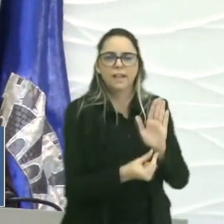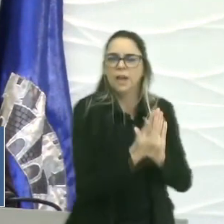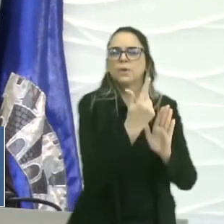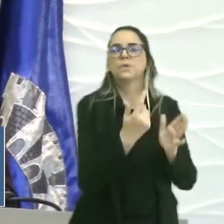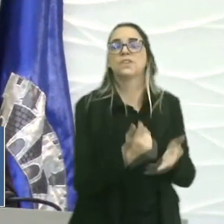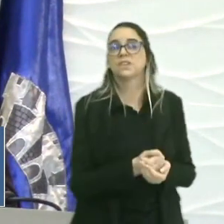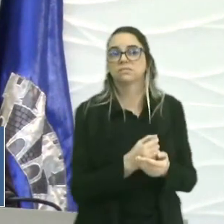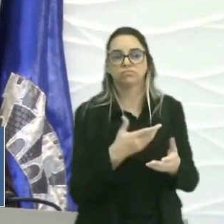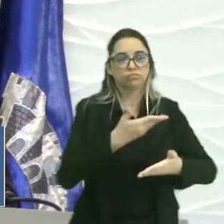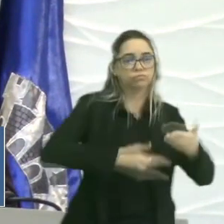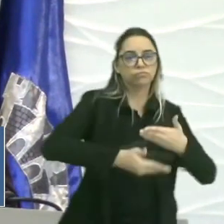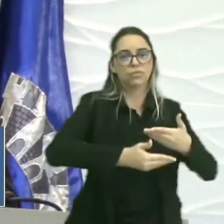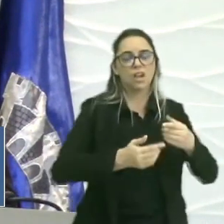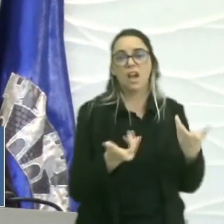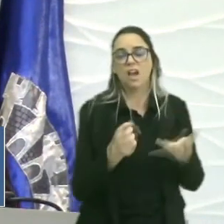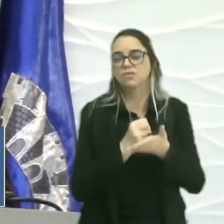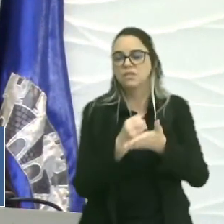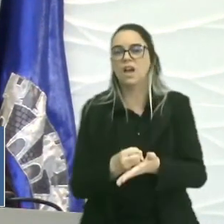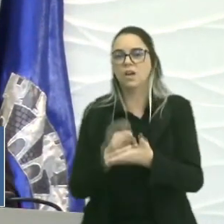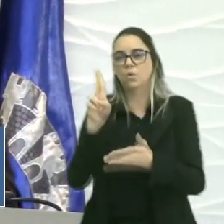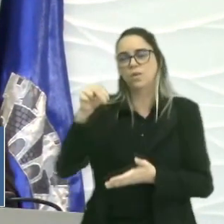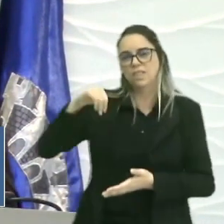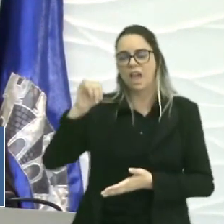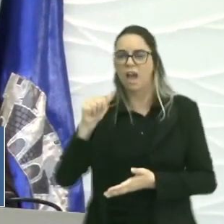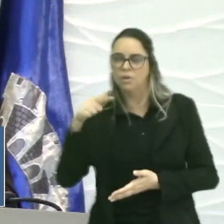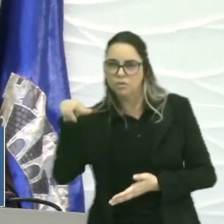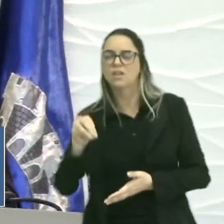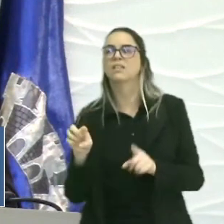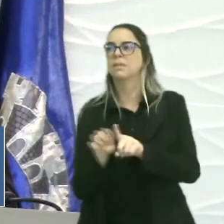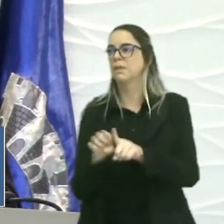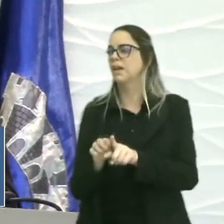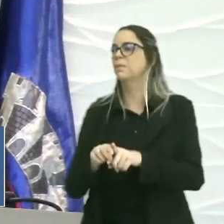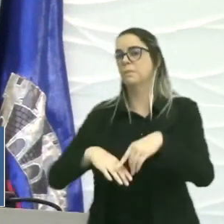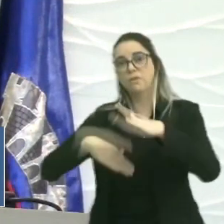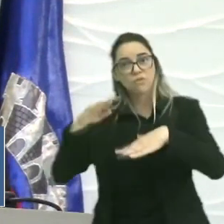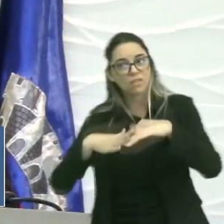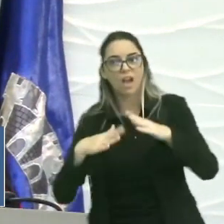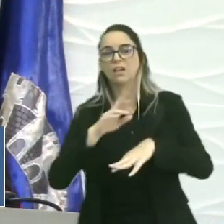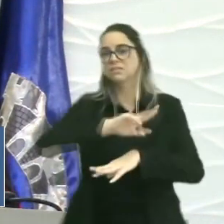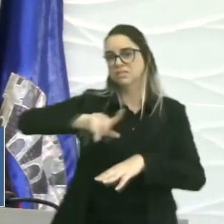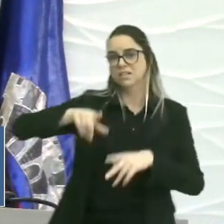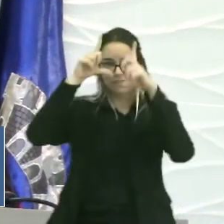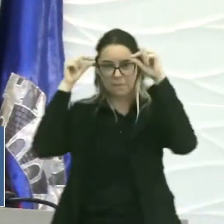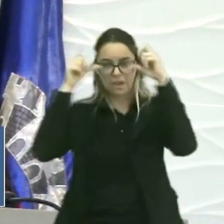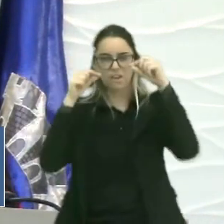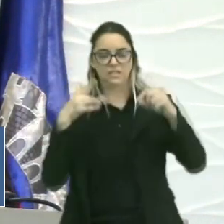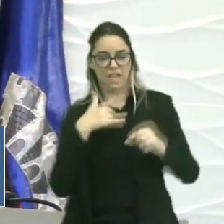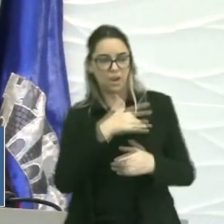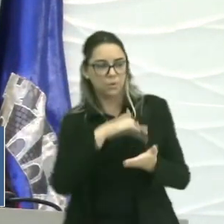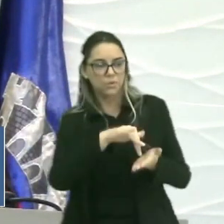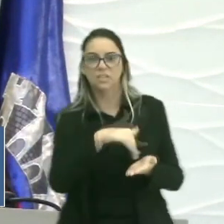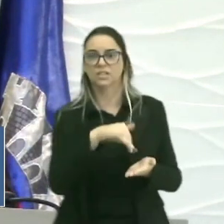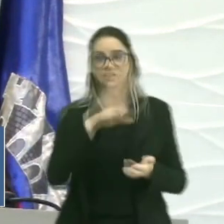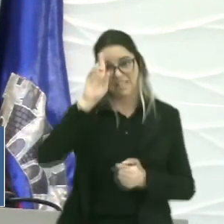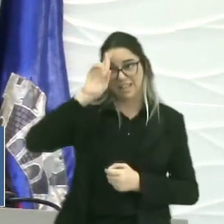Financeira Complementar da União, Piso de Enfermagem, profissionais de enfermagem, Secretaria de Saúde, diretora